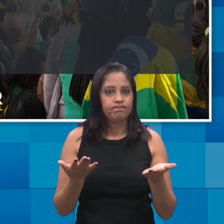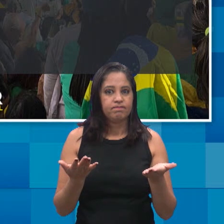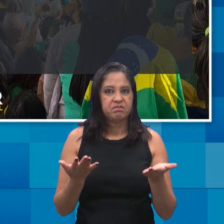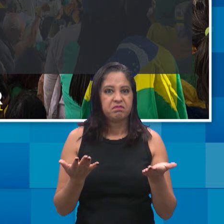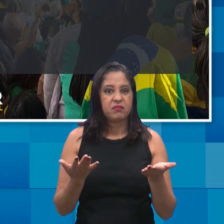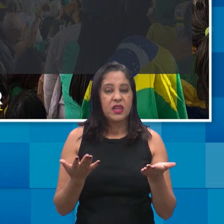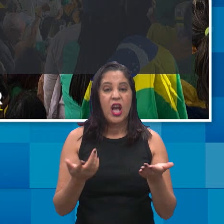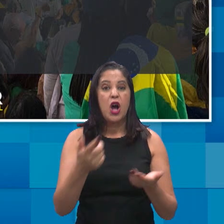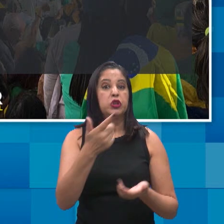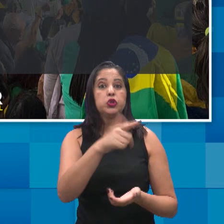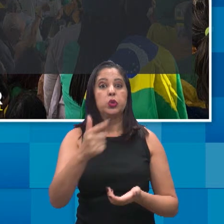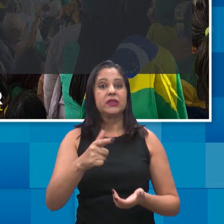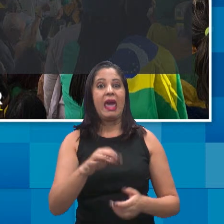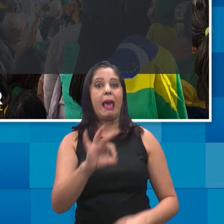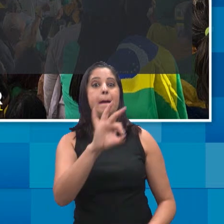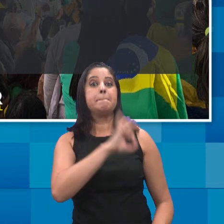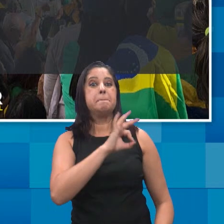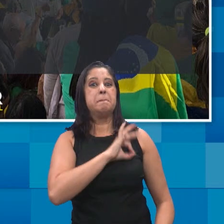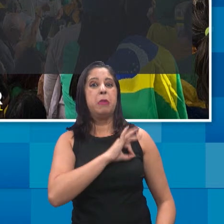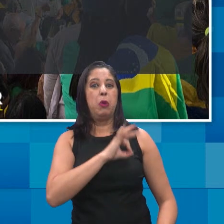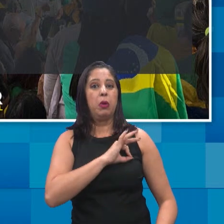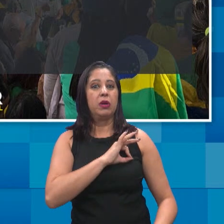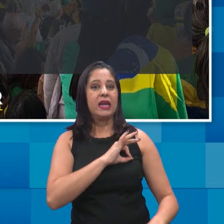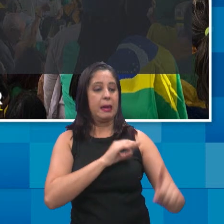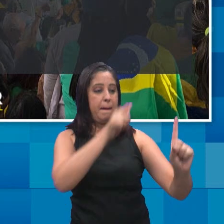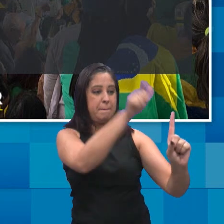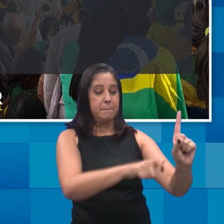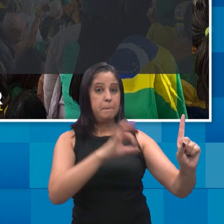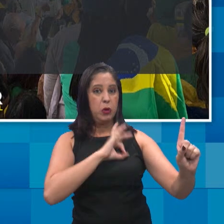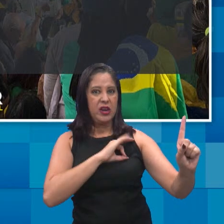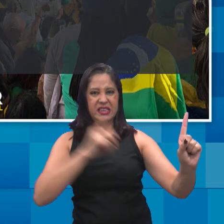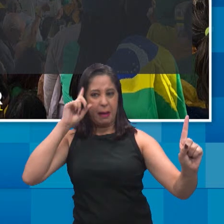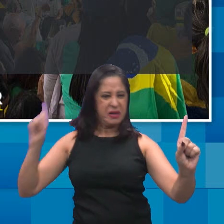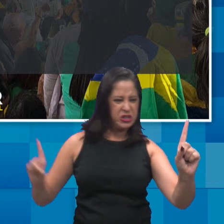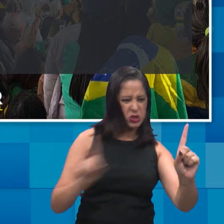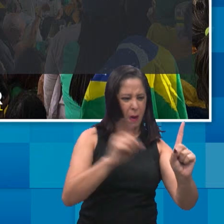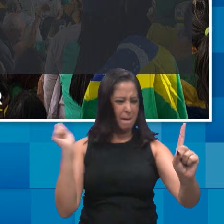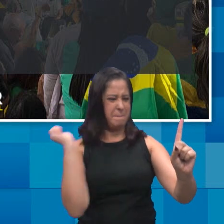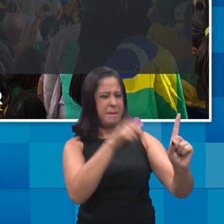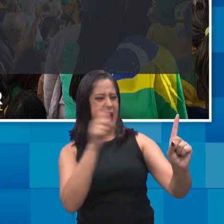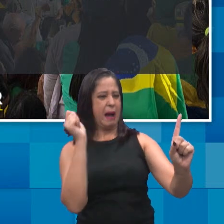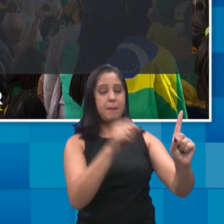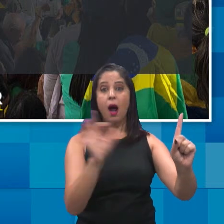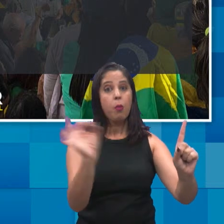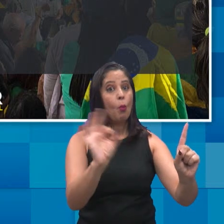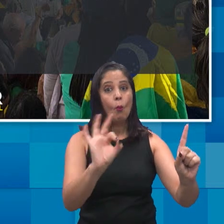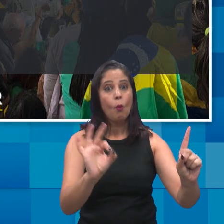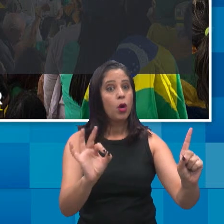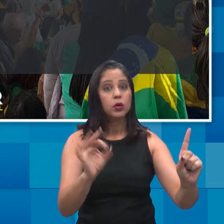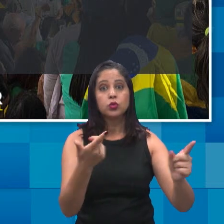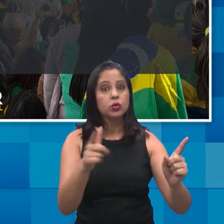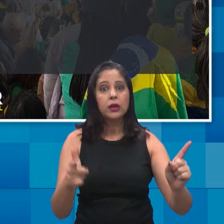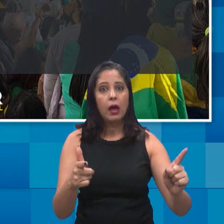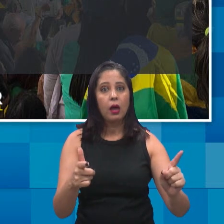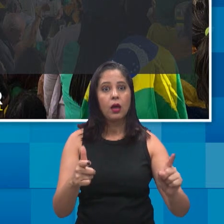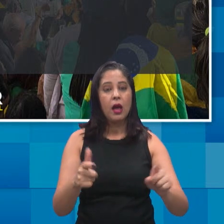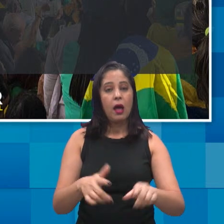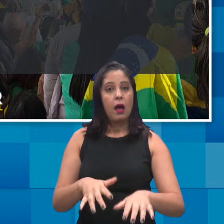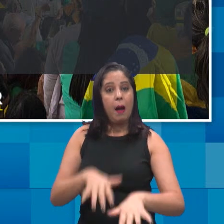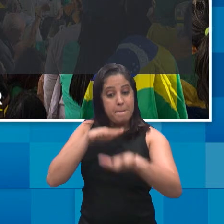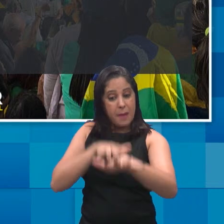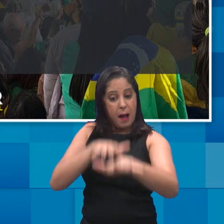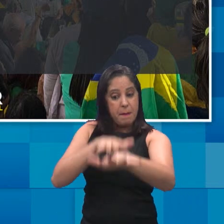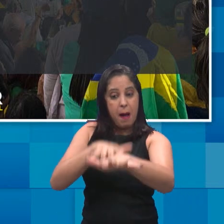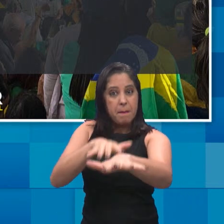agredindo o policial, não teve pessoas municiadas de nenhum tipo de arma. Então não houve